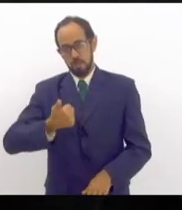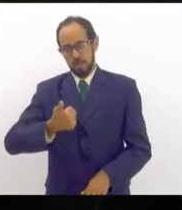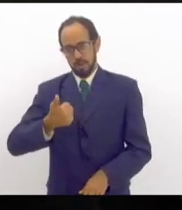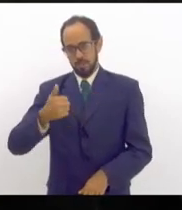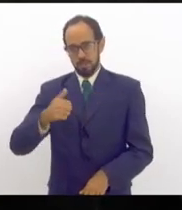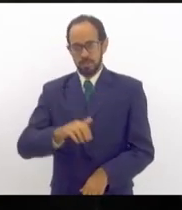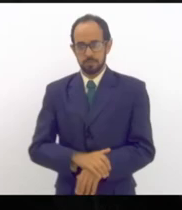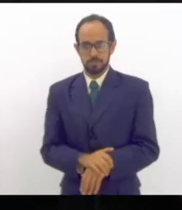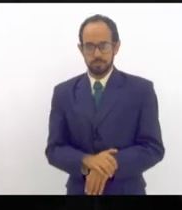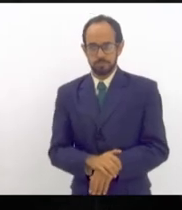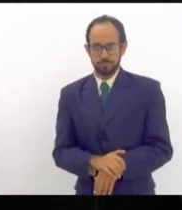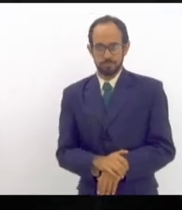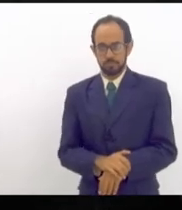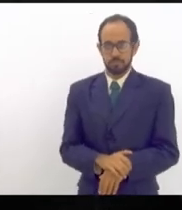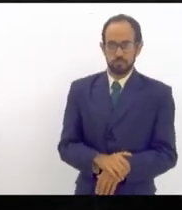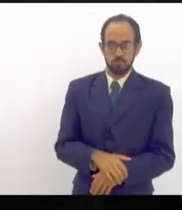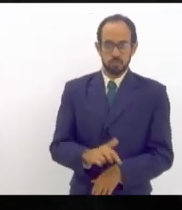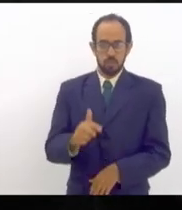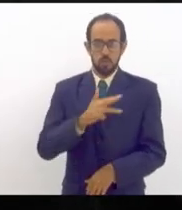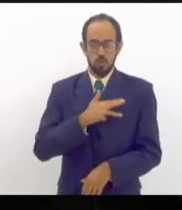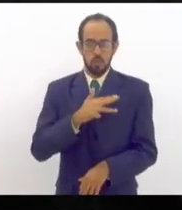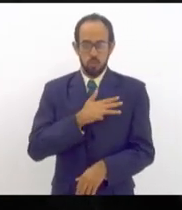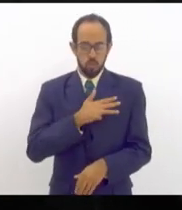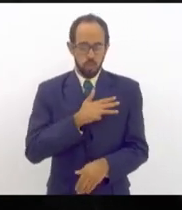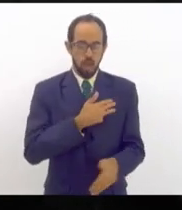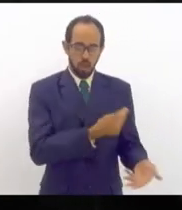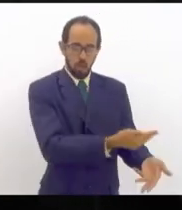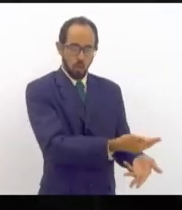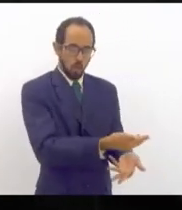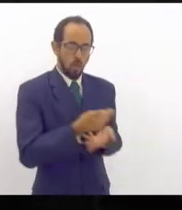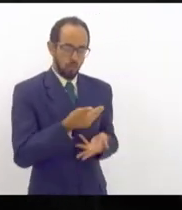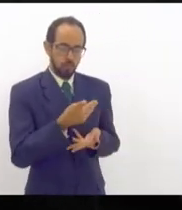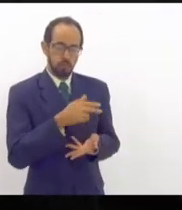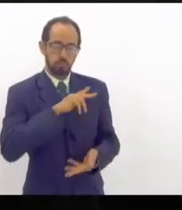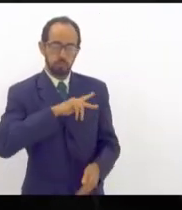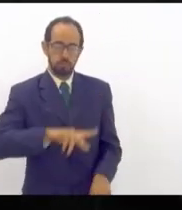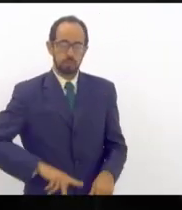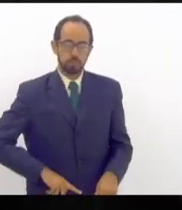e ele chamou para ser presidente do Banco Central